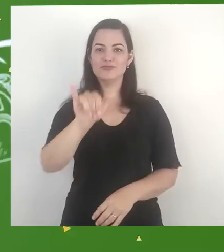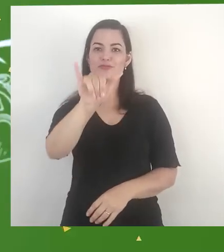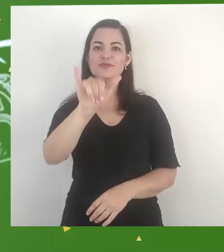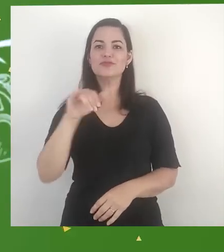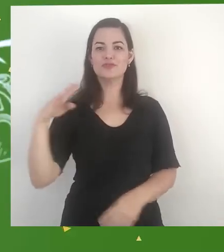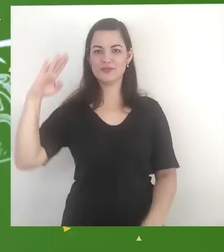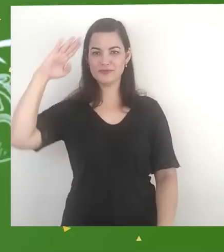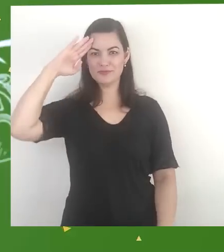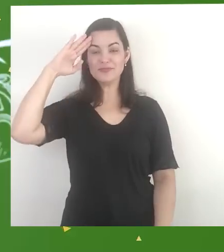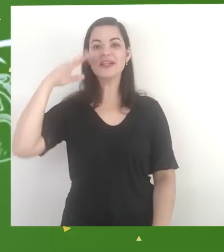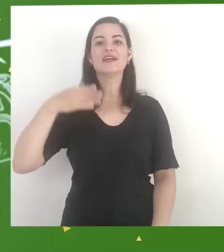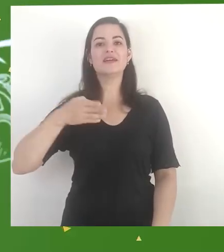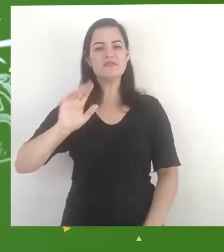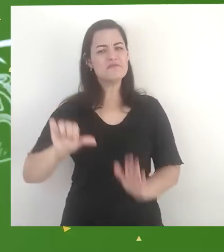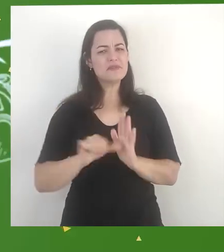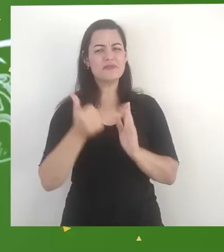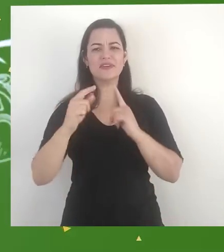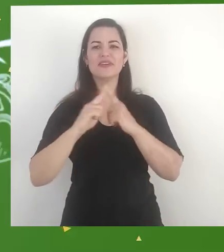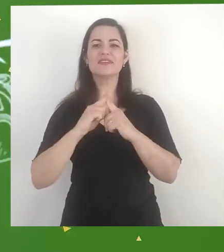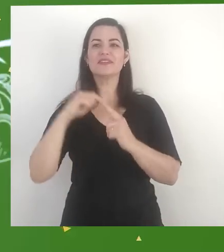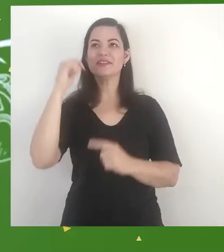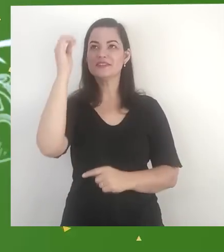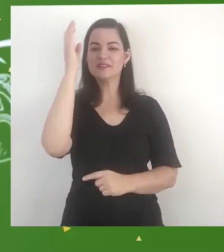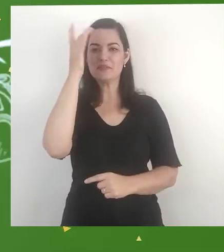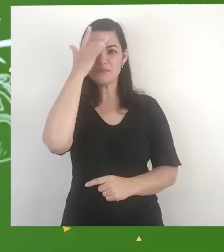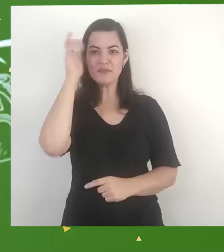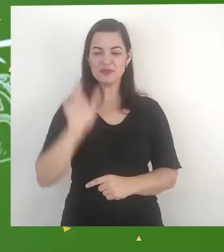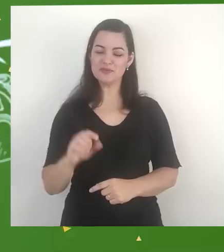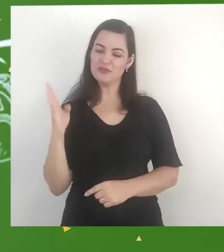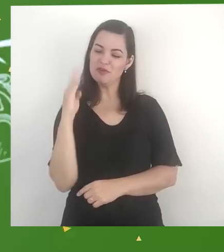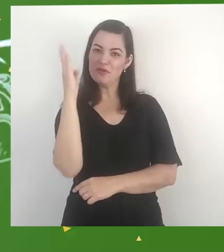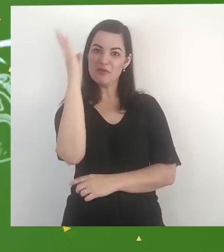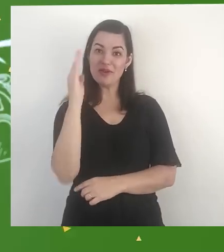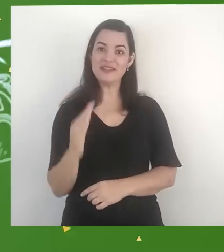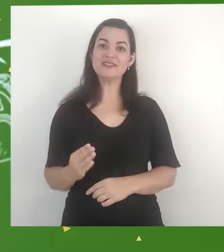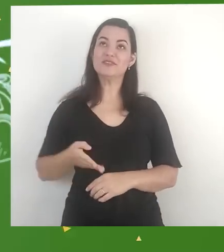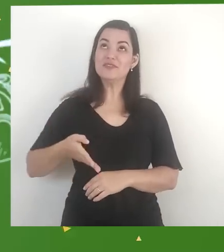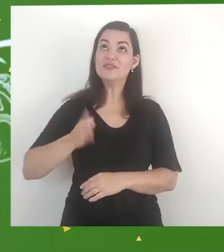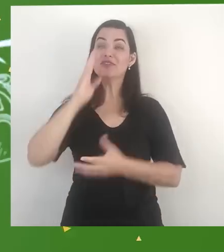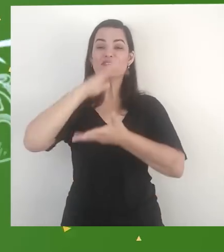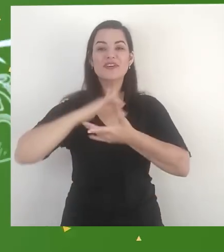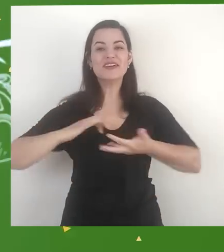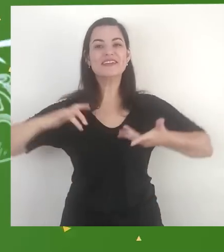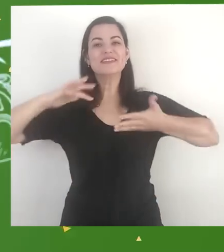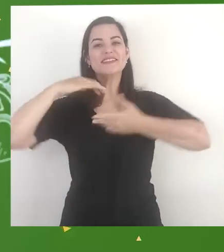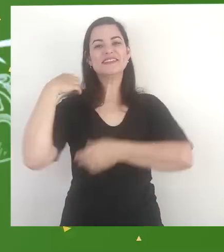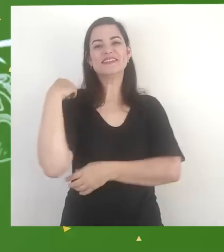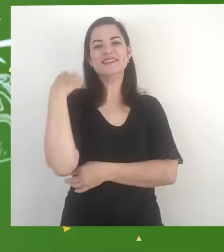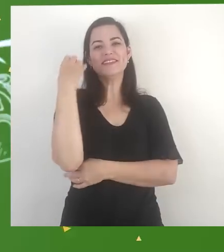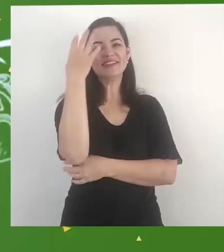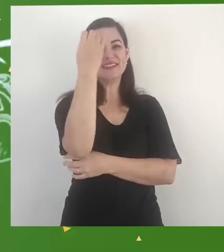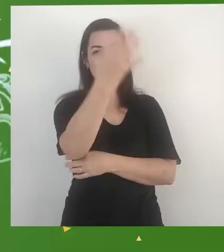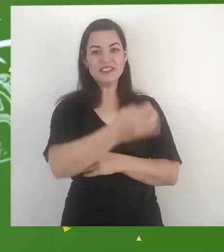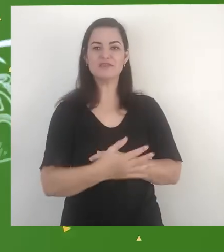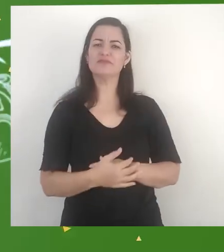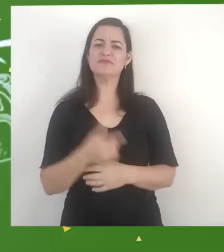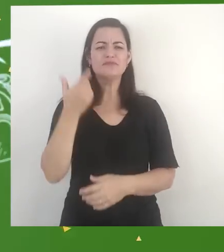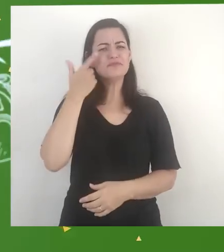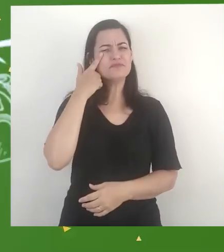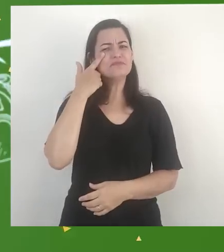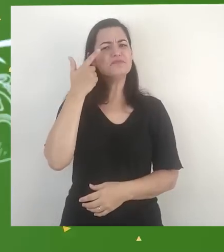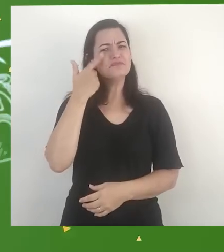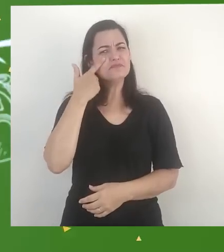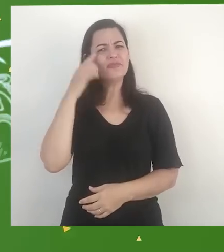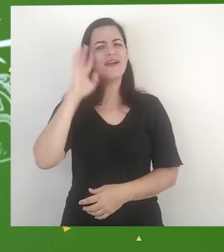viagens espaciais. Bem legal, né? Então percebam que todos os meios de transportes aí foram